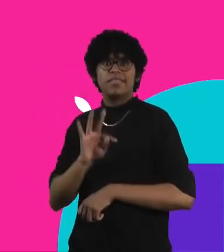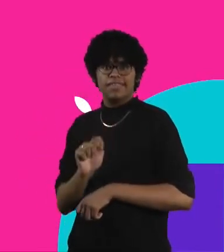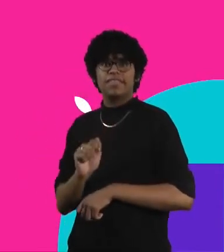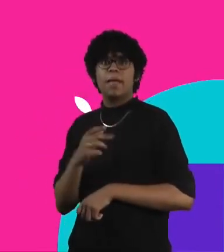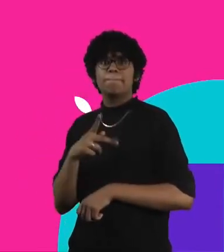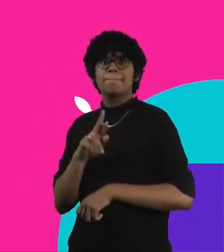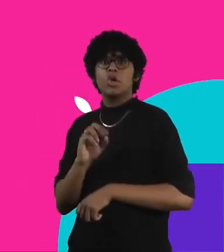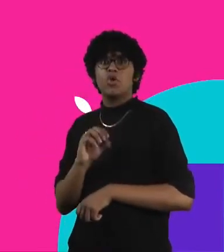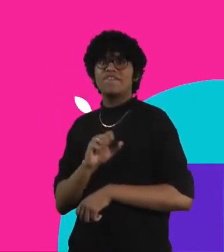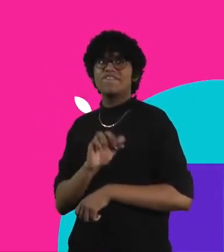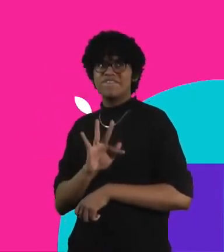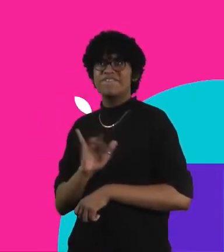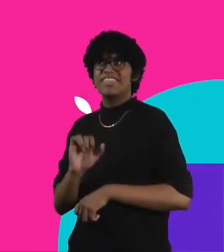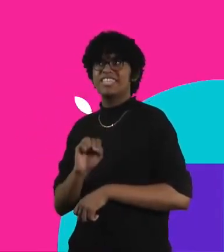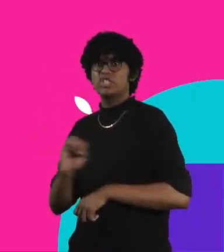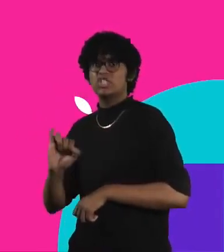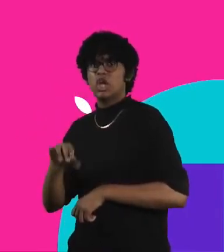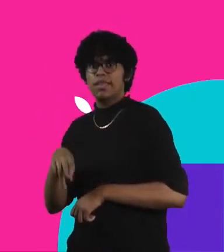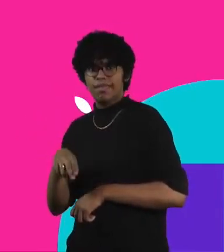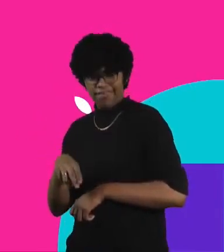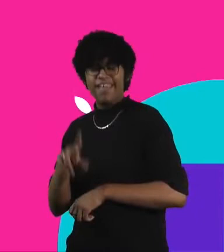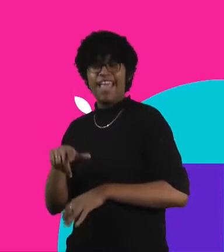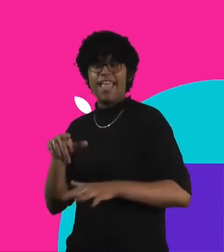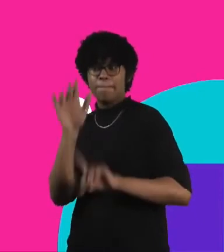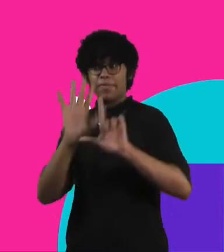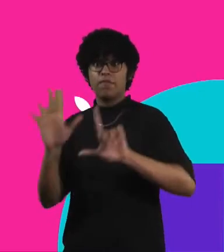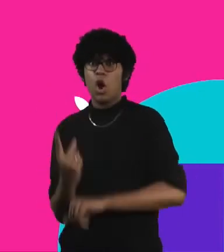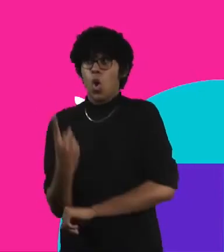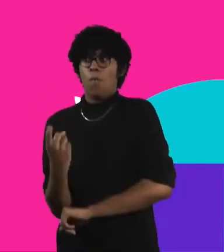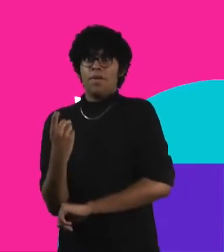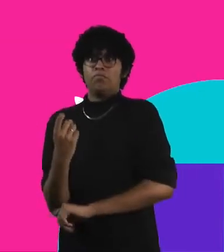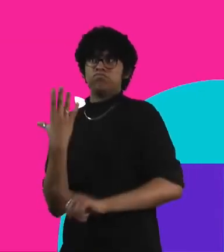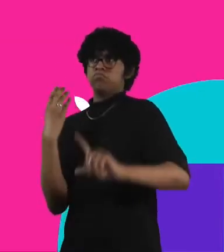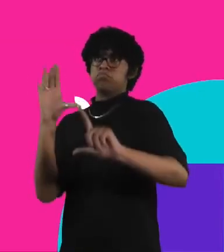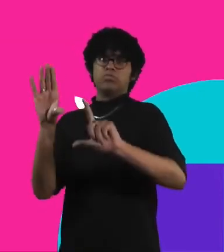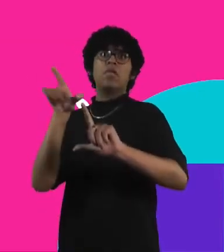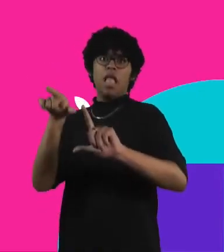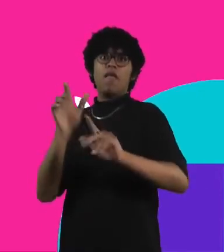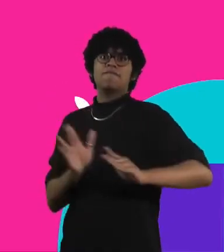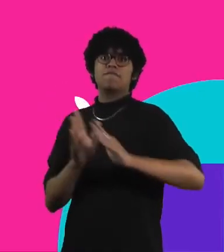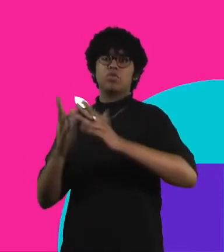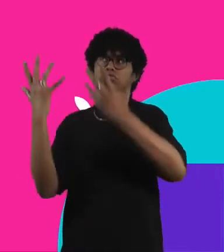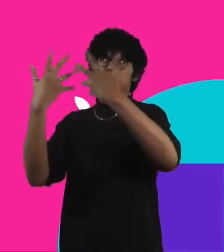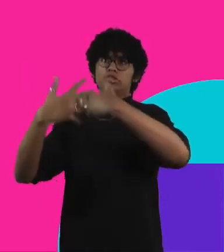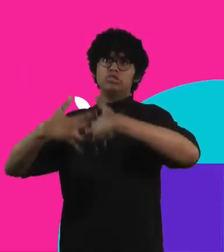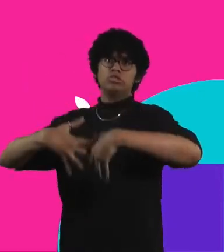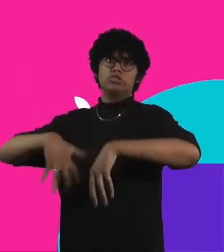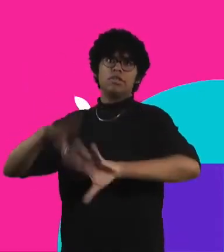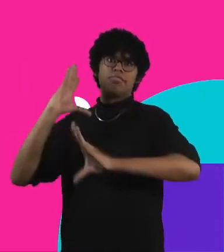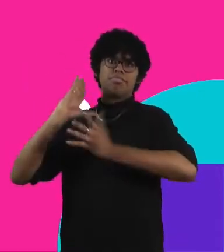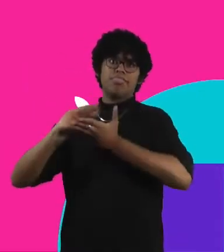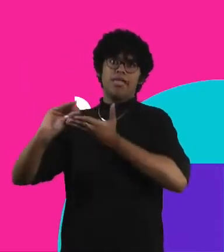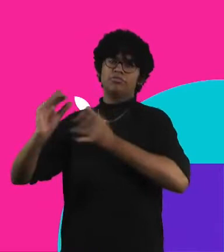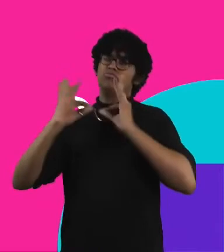gente passaria a ter uma plataforma única consolidando todo o nosso fluxo de dados, que também é um